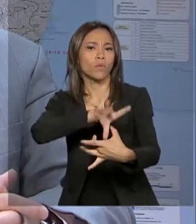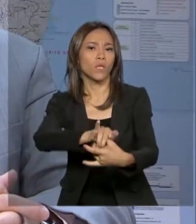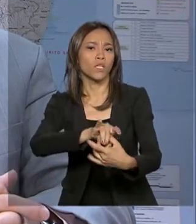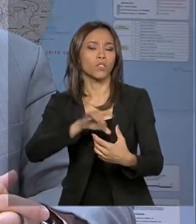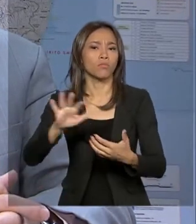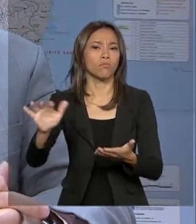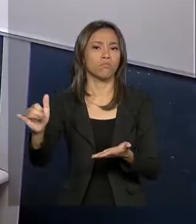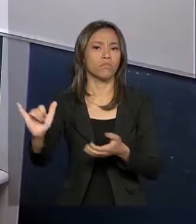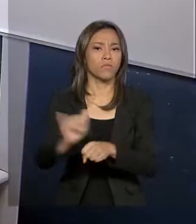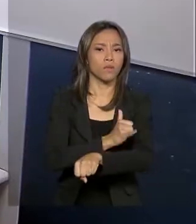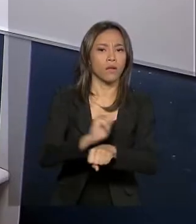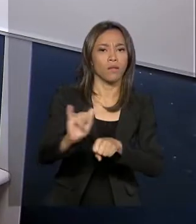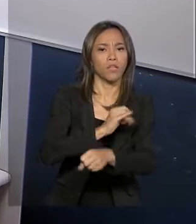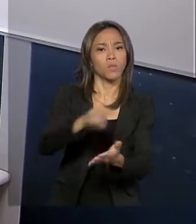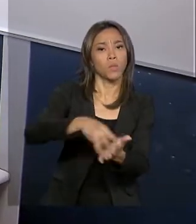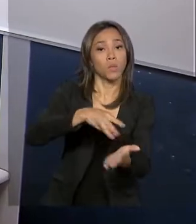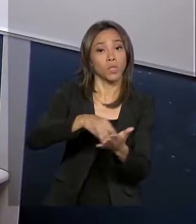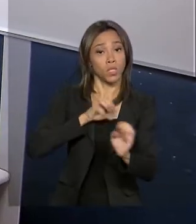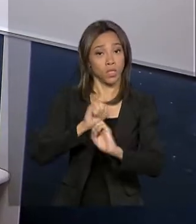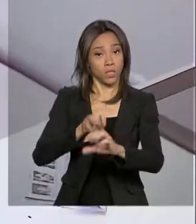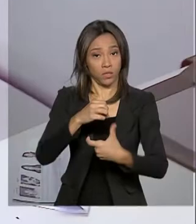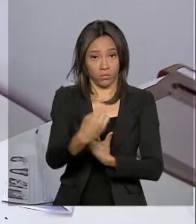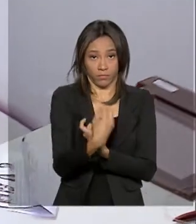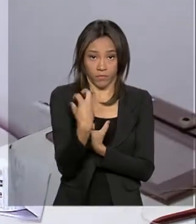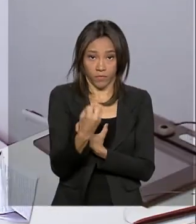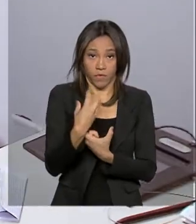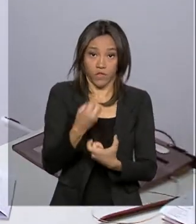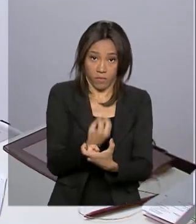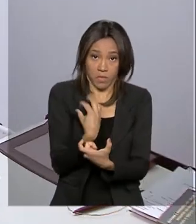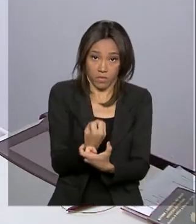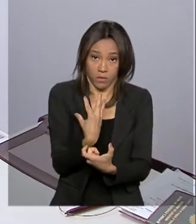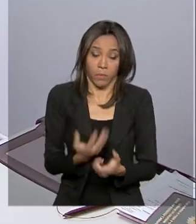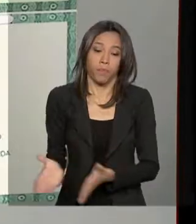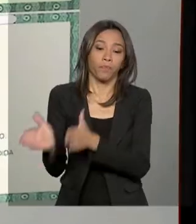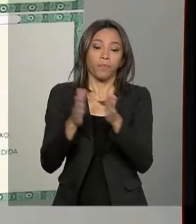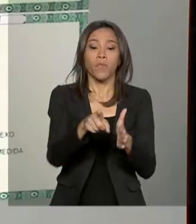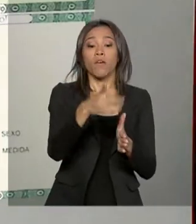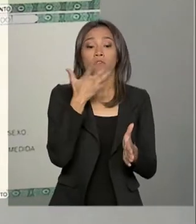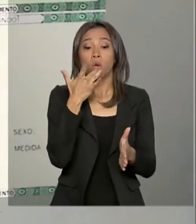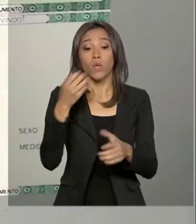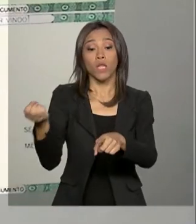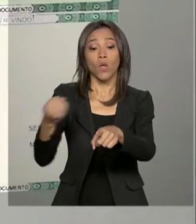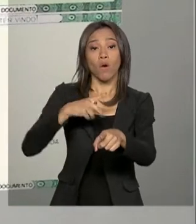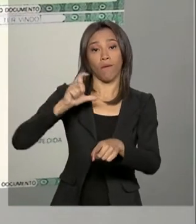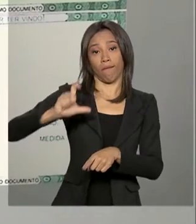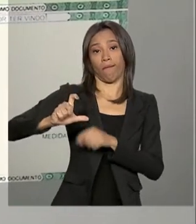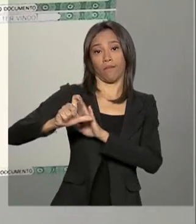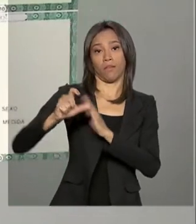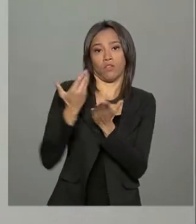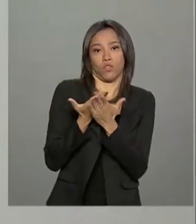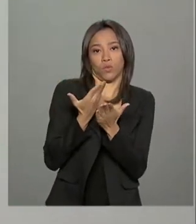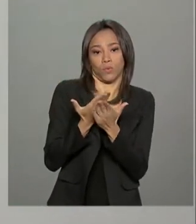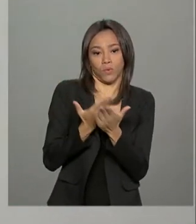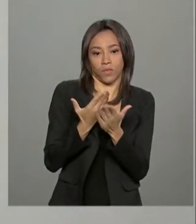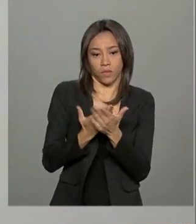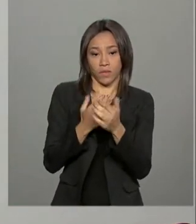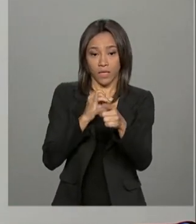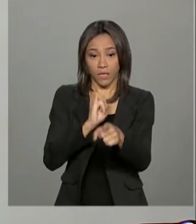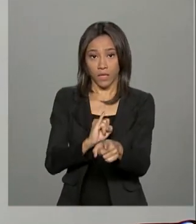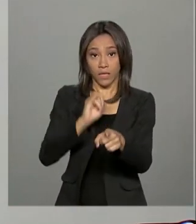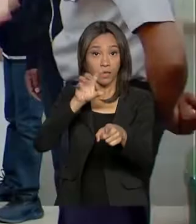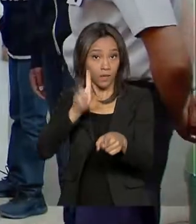alfabetizar as crianças. O ministro destacou ainda a nova carteira estudantil digital e gratuita, o chamado ID